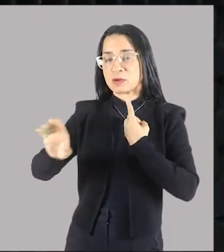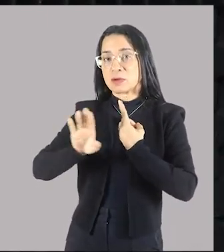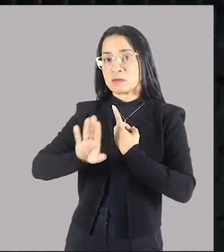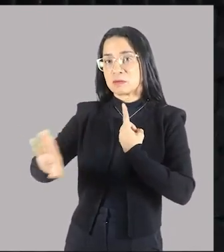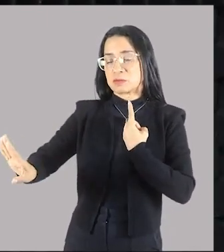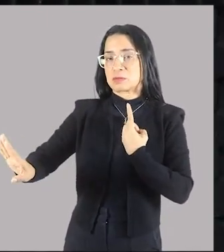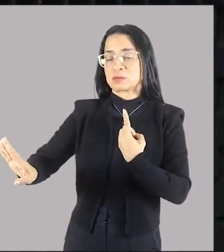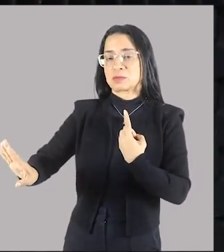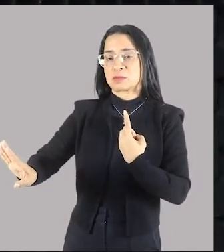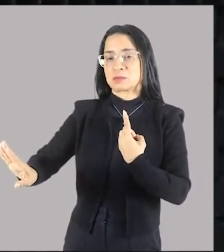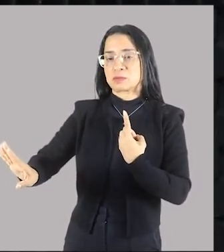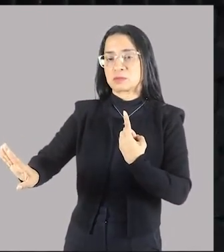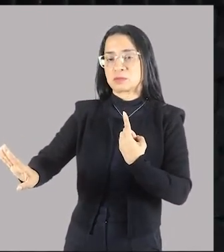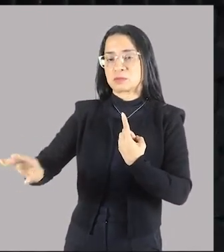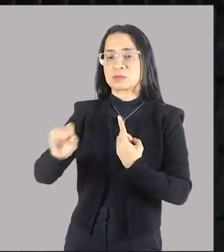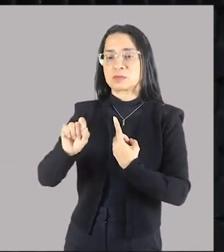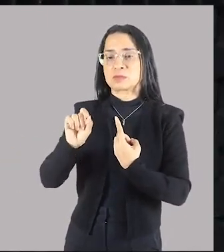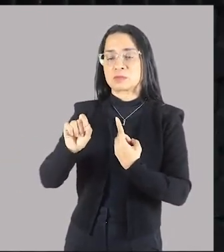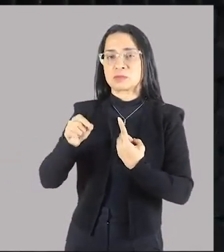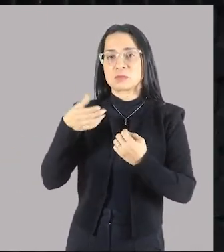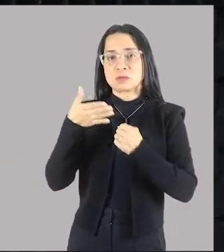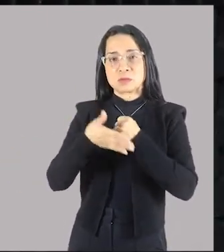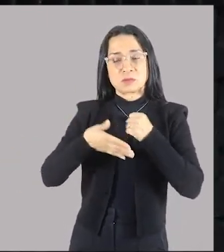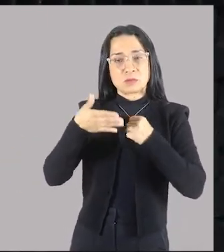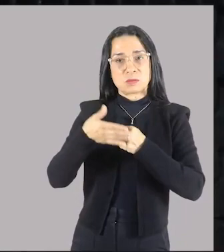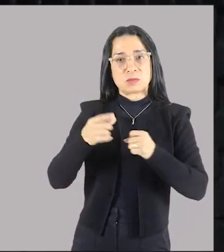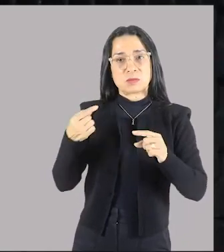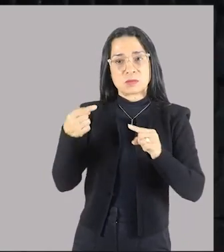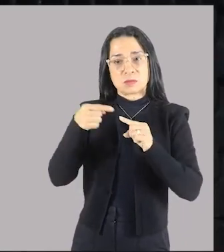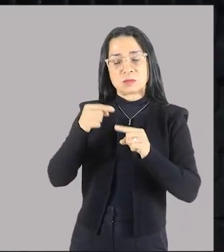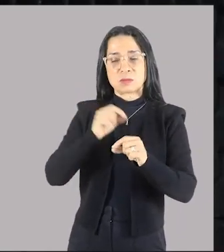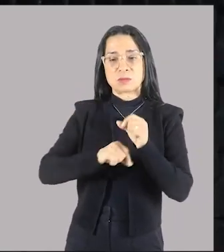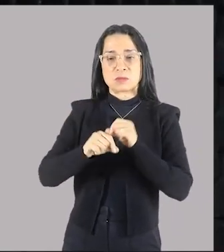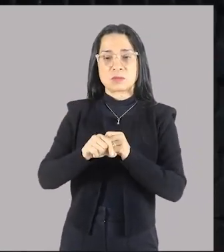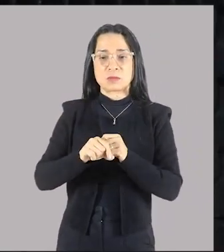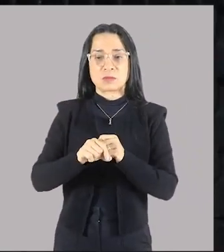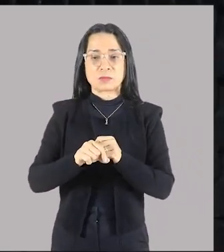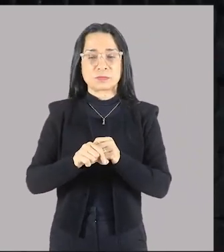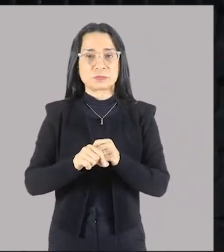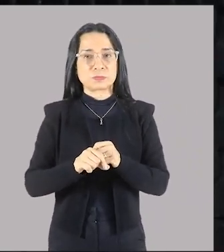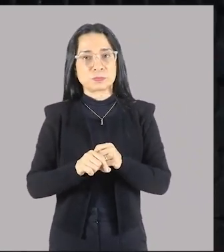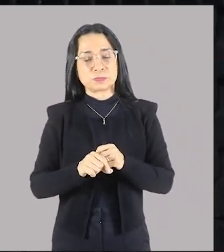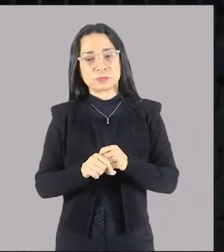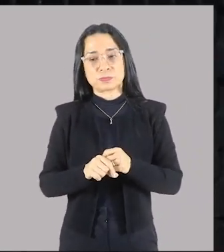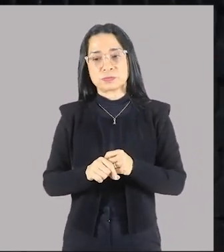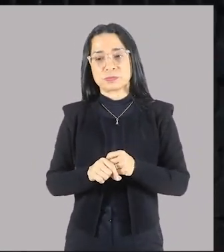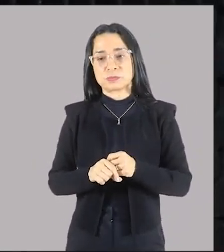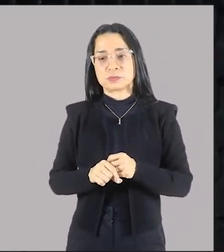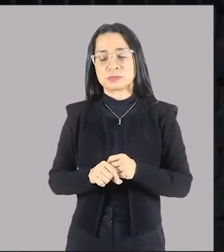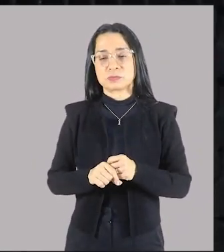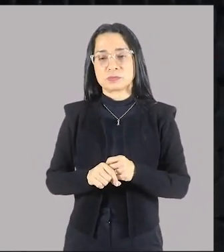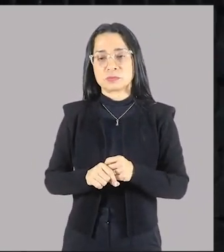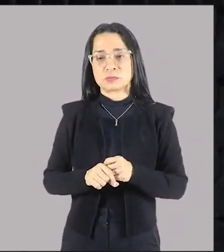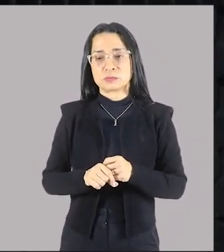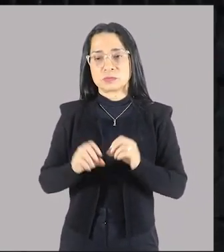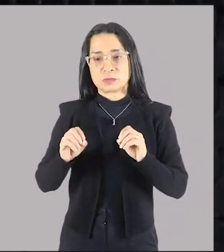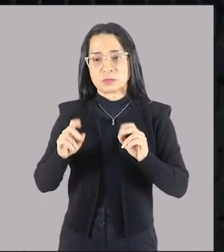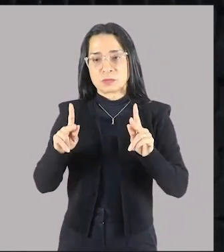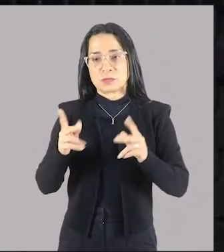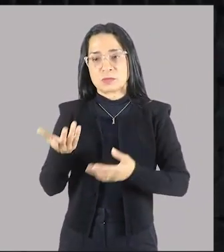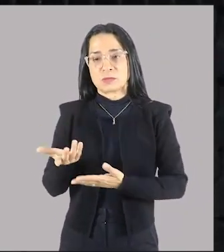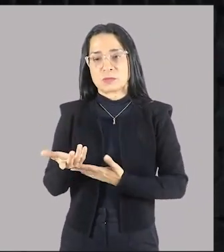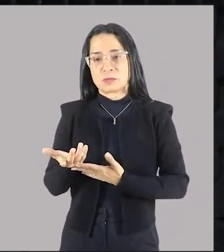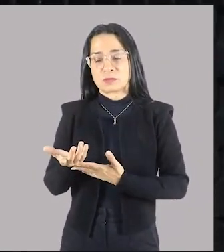seria basicamente a ideia. Vamos afastar esse presidente do poder. Ok, galera? Beleza? E aí o